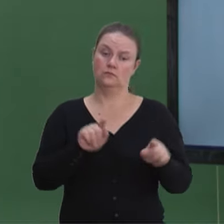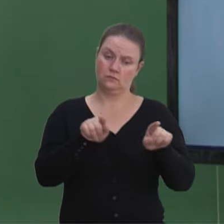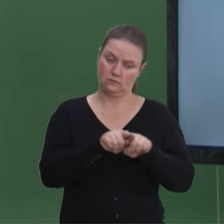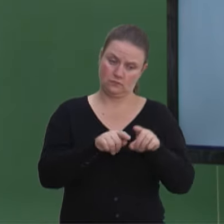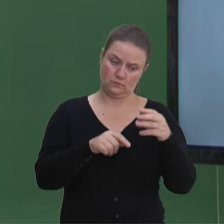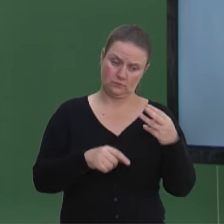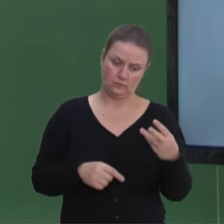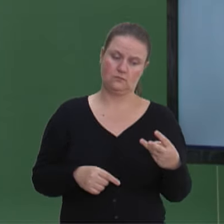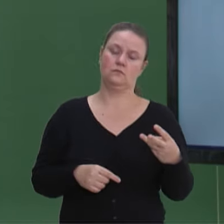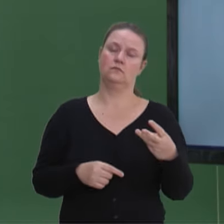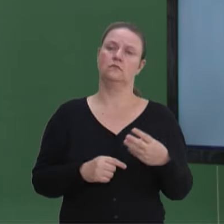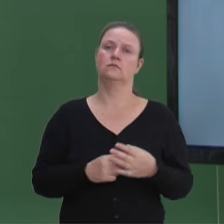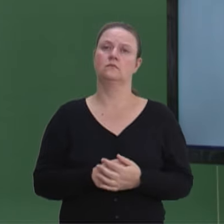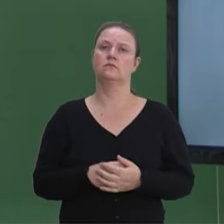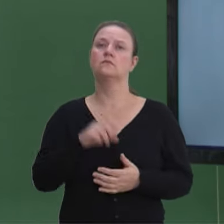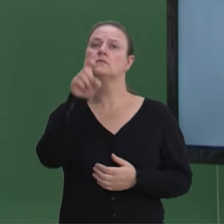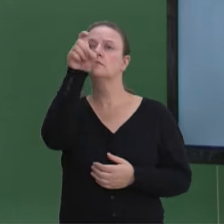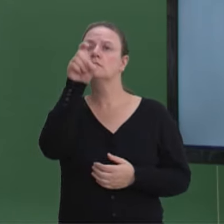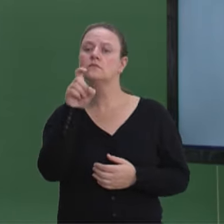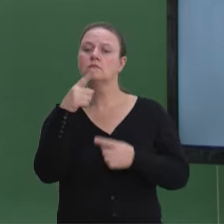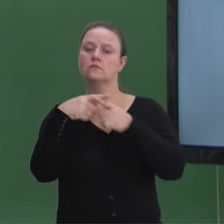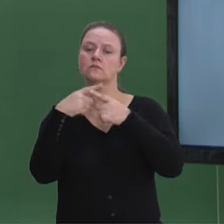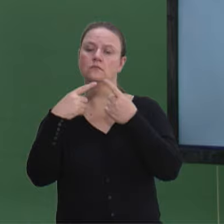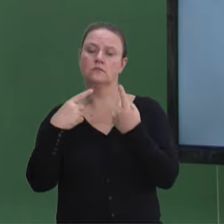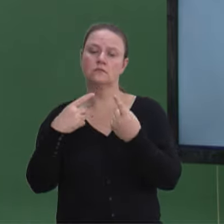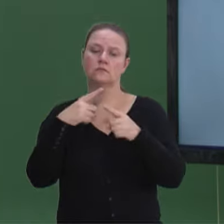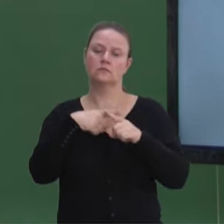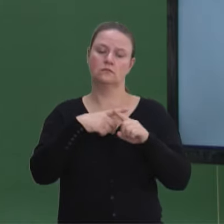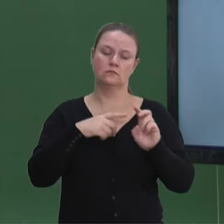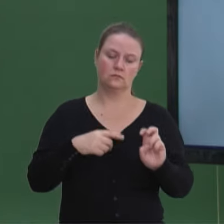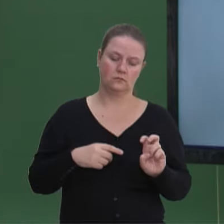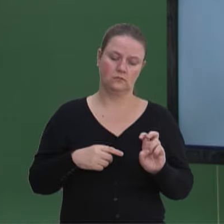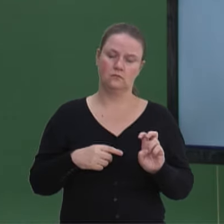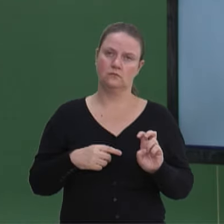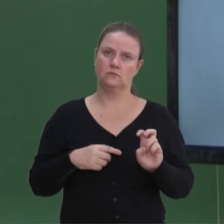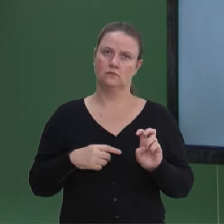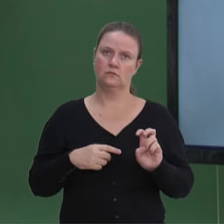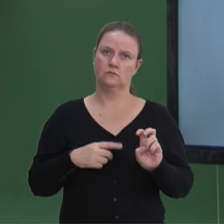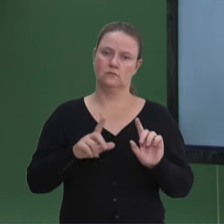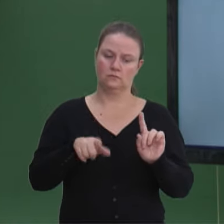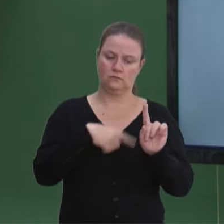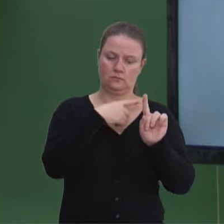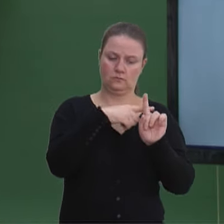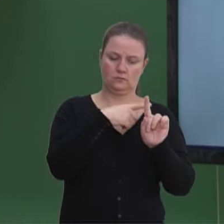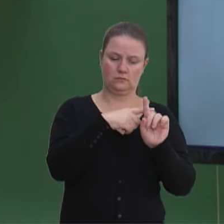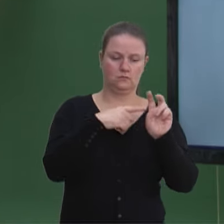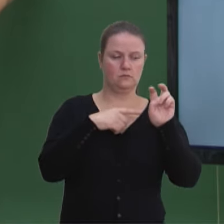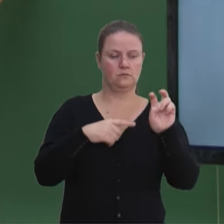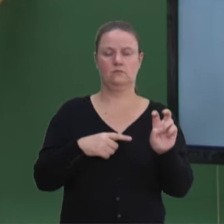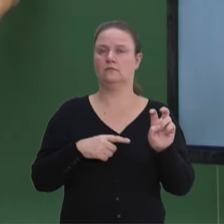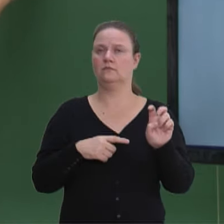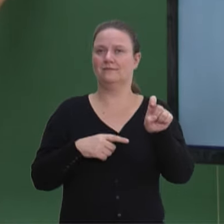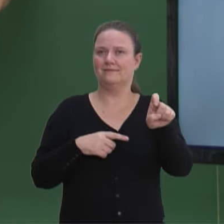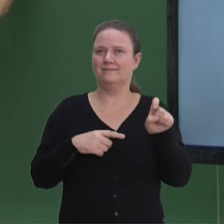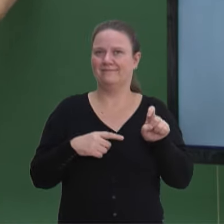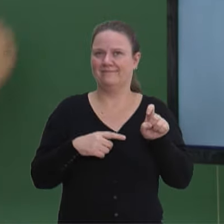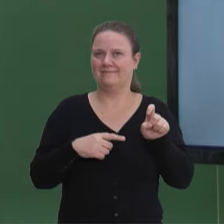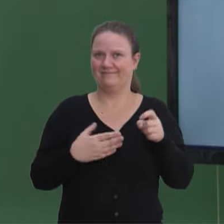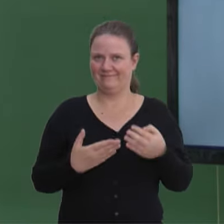3. X vezes 1 vezes 5, mais 5x.